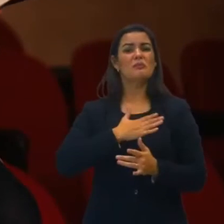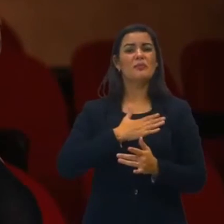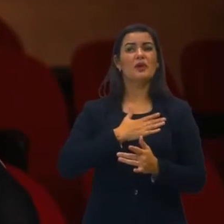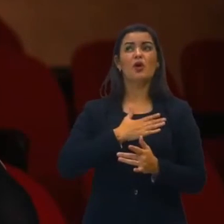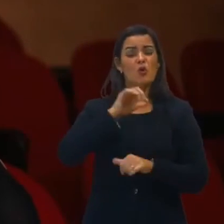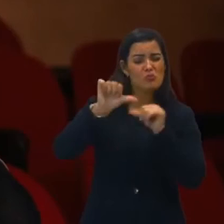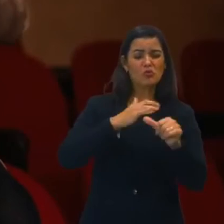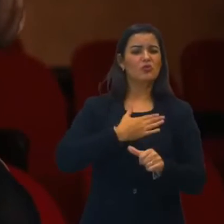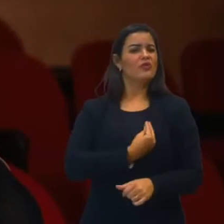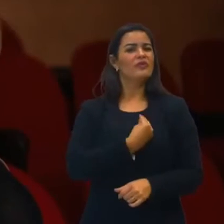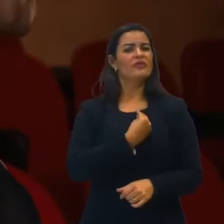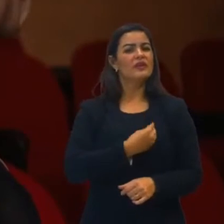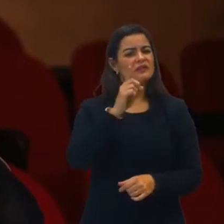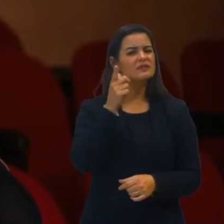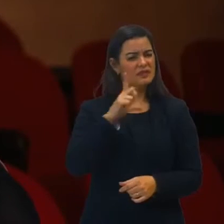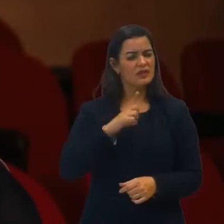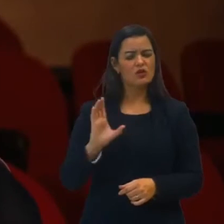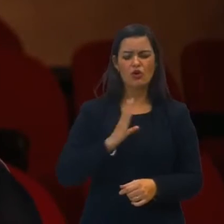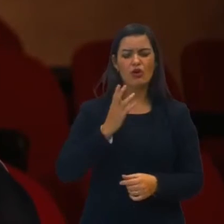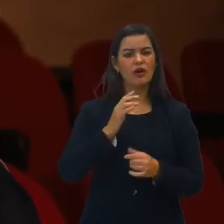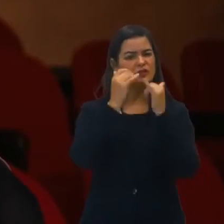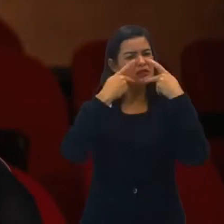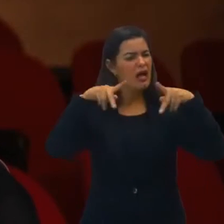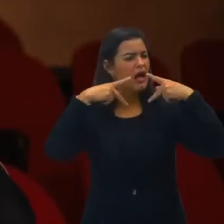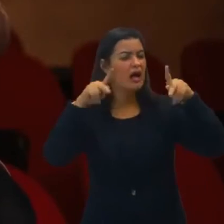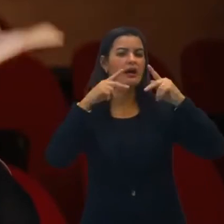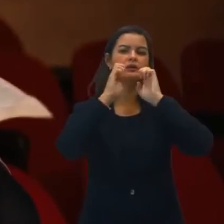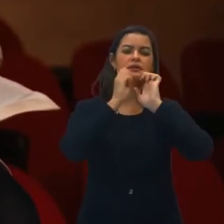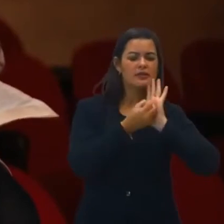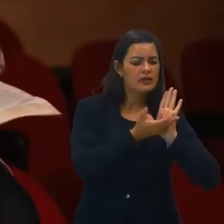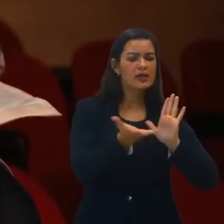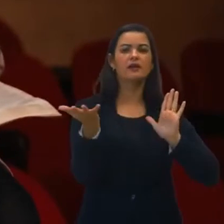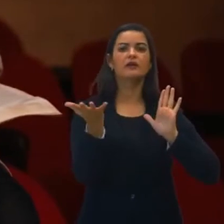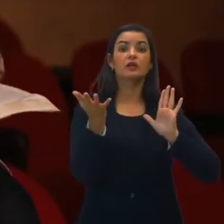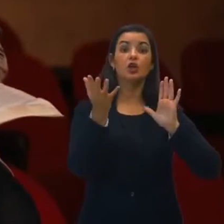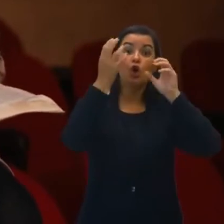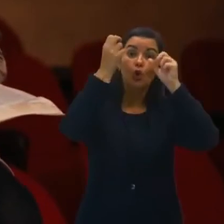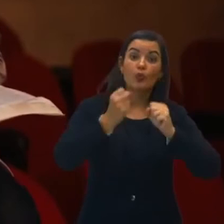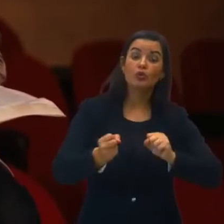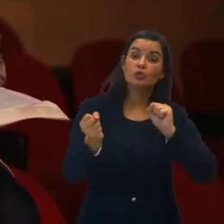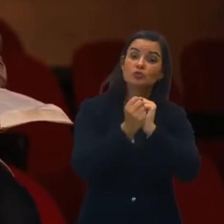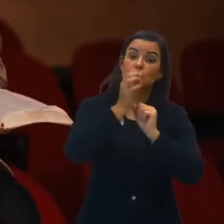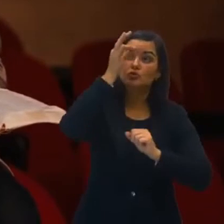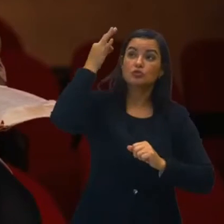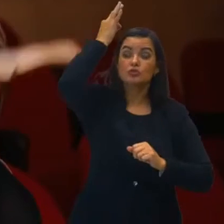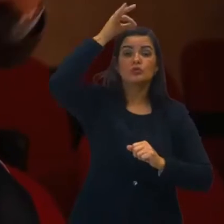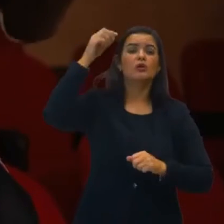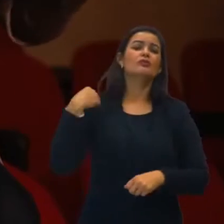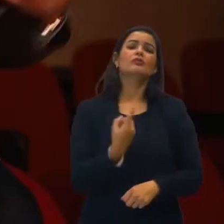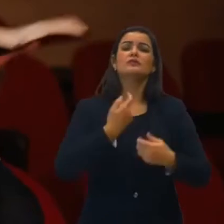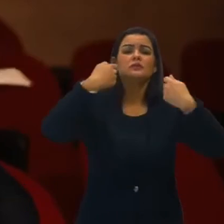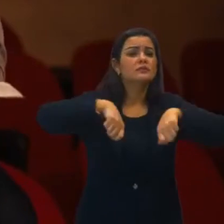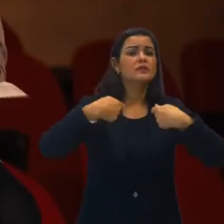à sua vida, e você então se levantará para pregar o Evangelho no poder do Espírito Santo. Como nós precisamos disso,